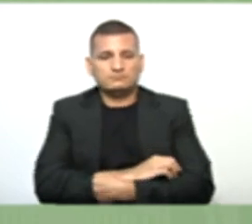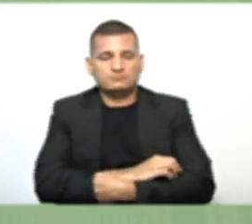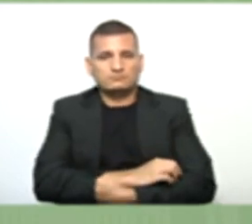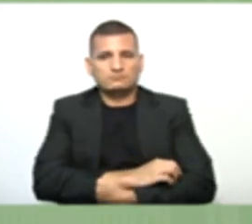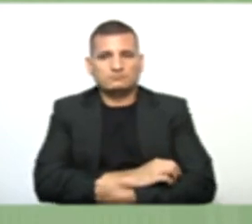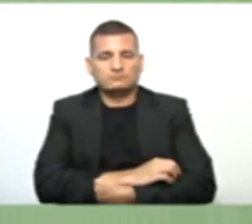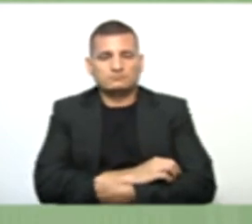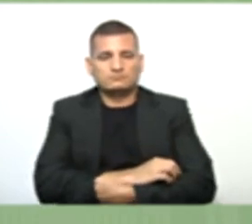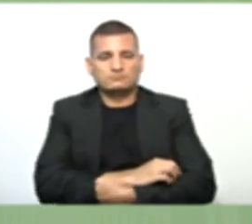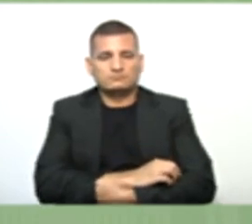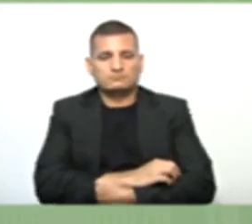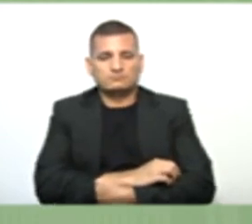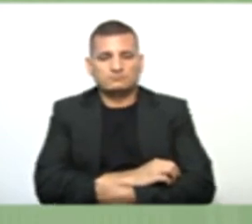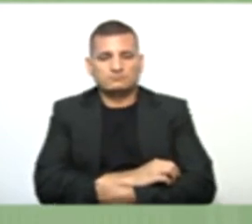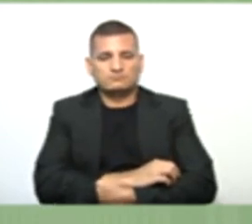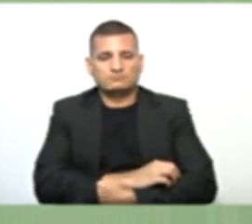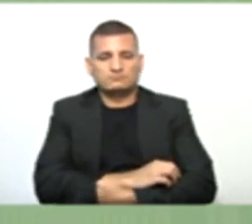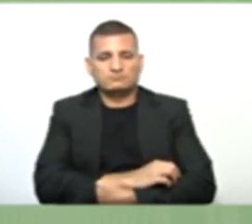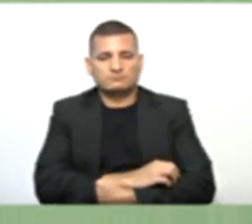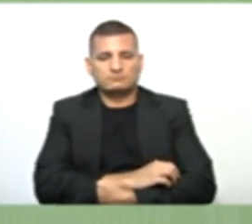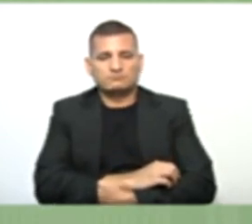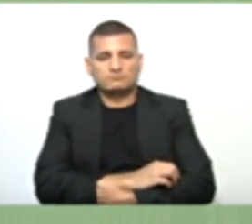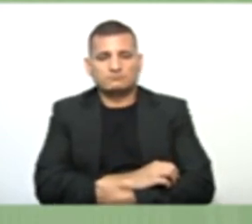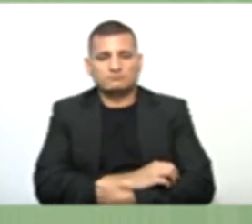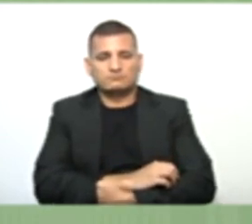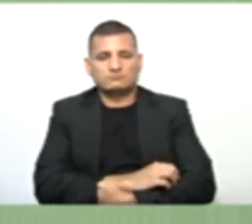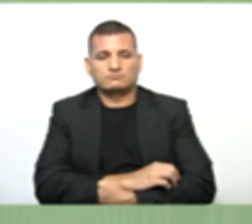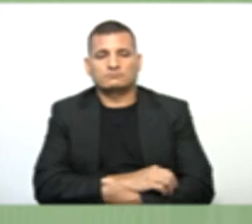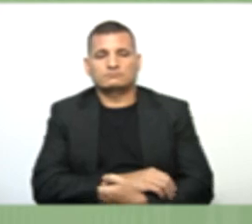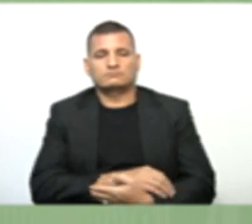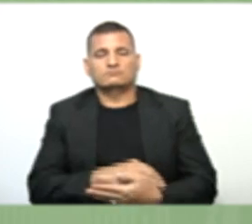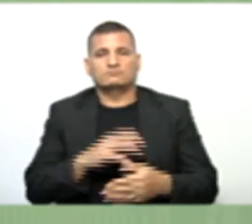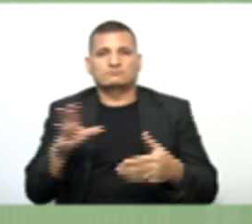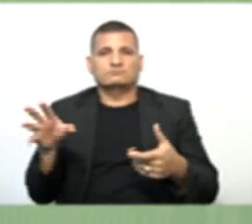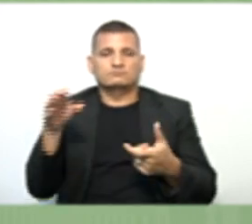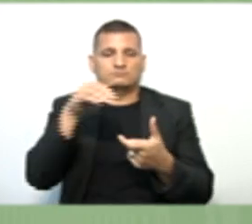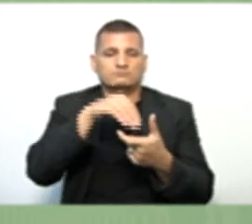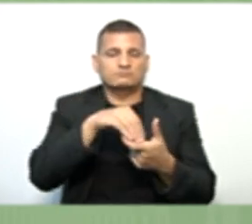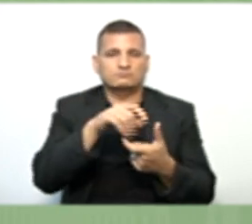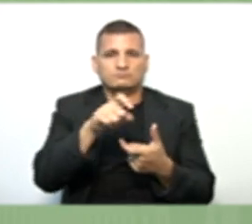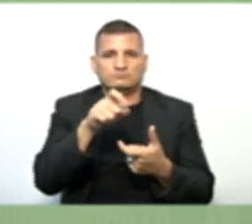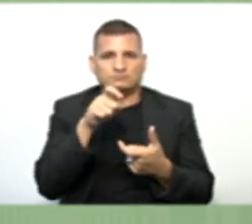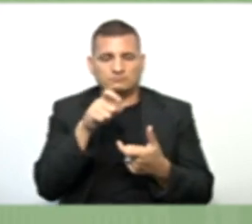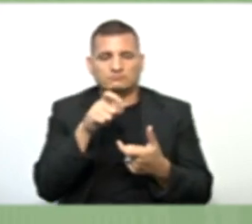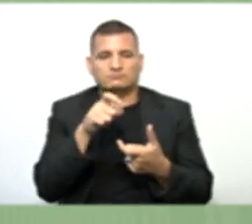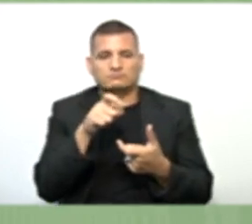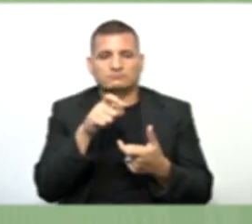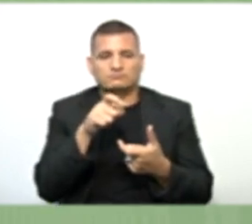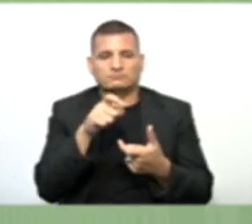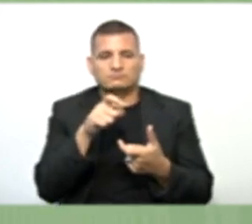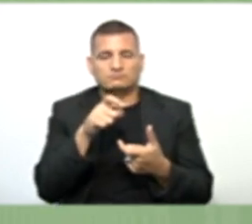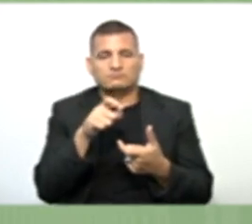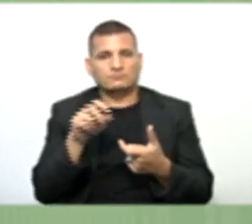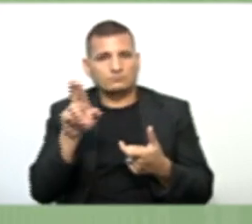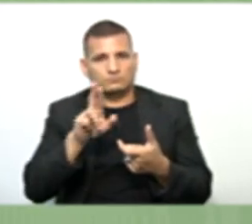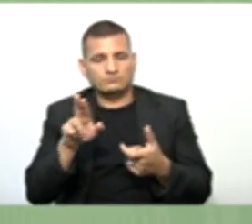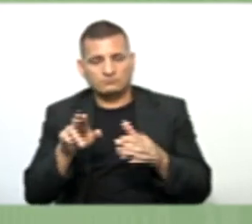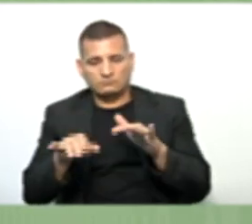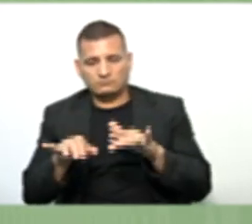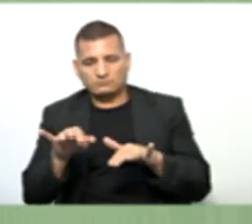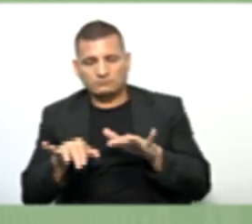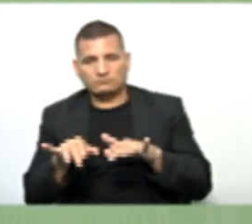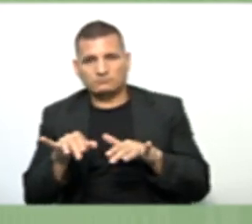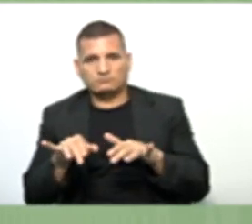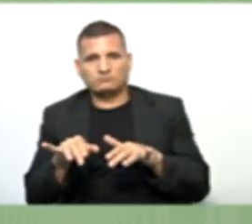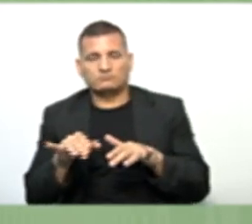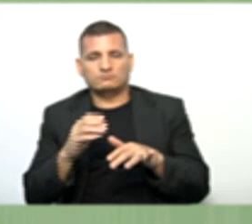esse valor vai ser armazenado dentro da variável x. Então, aqui, ó, o usuário digita um número no teclado,